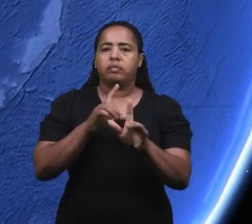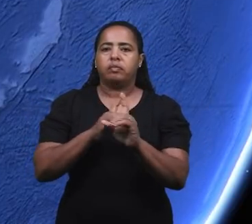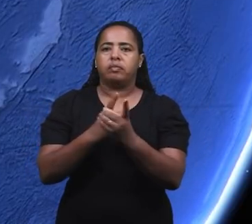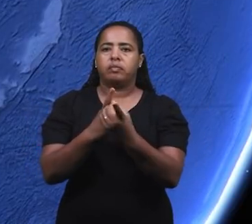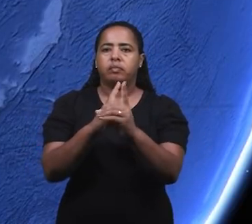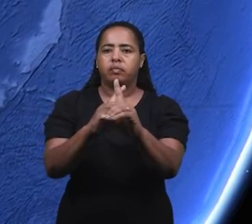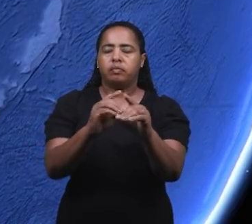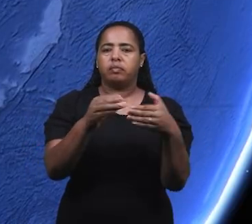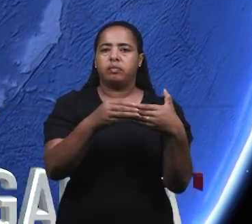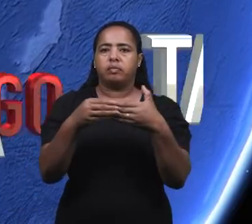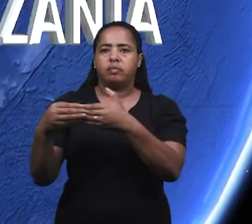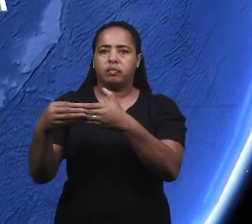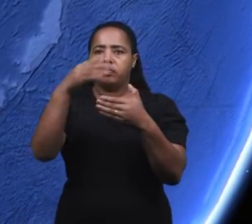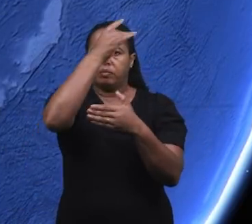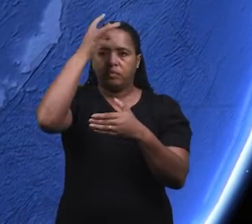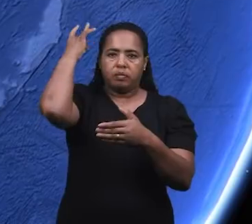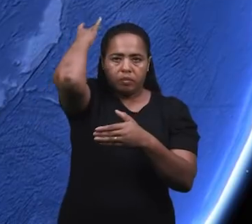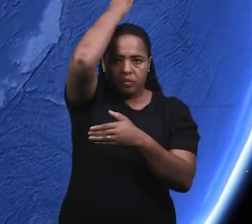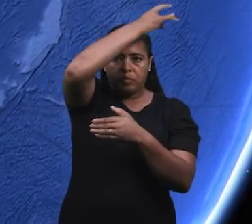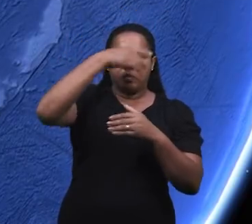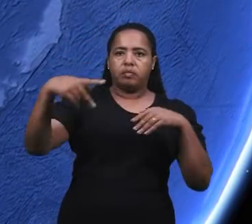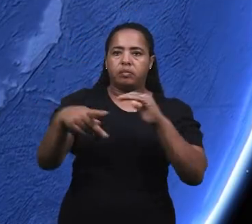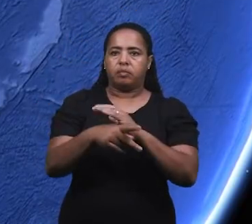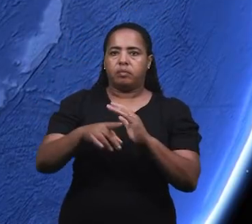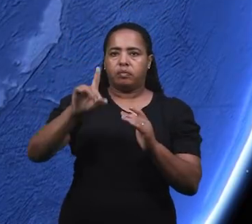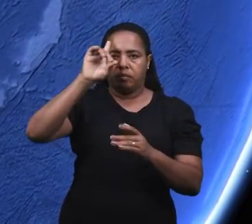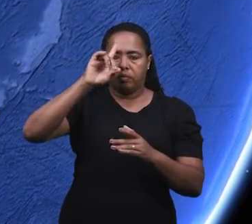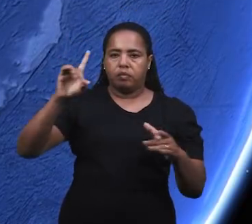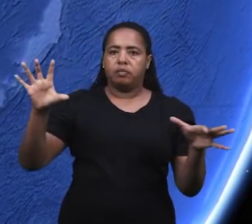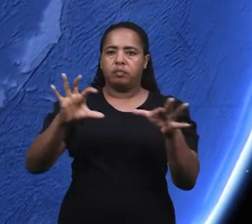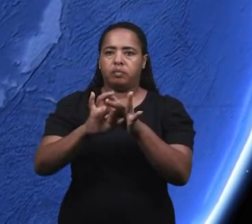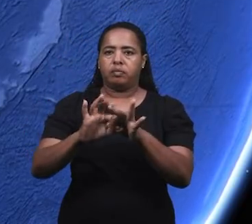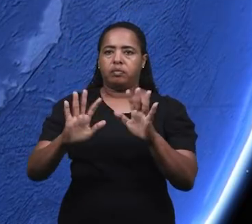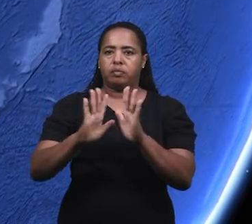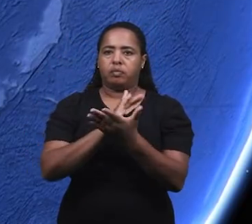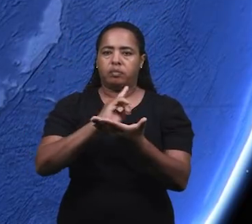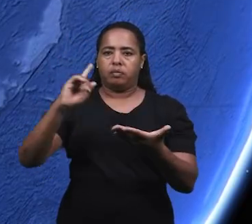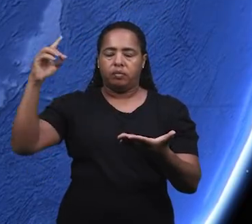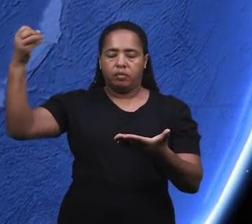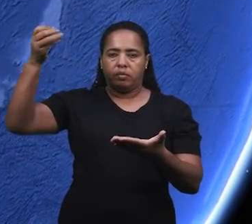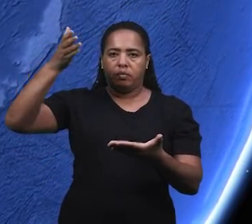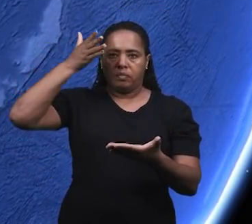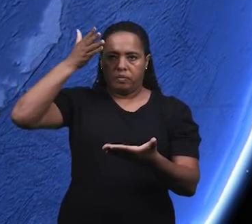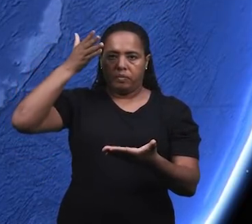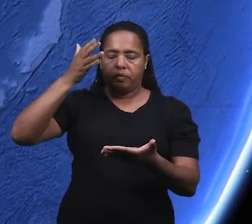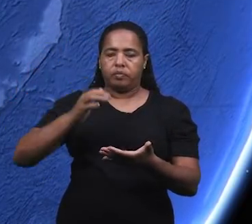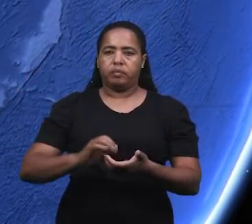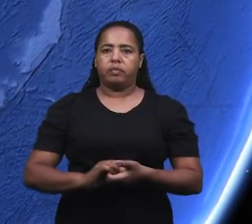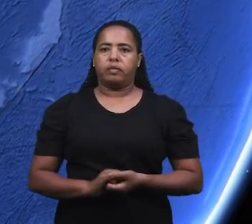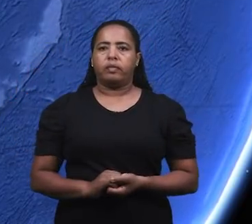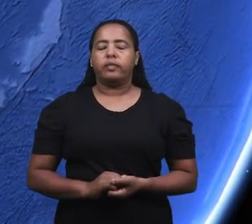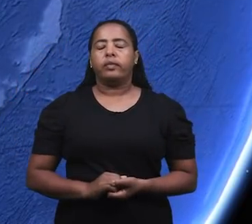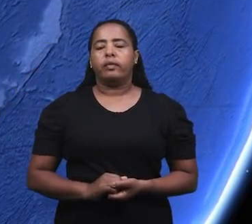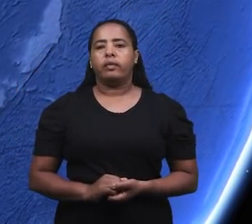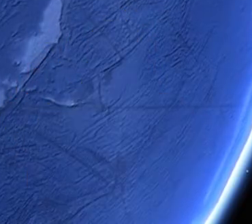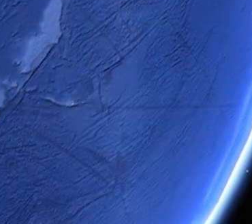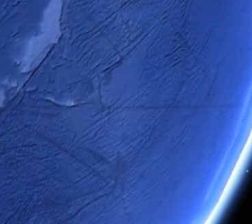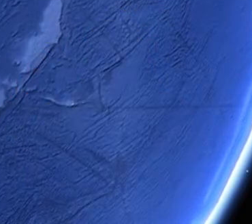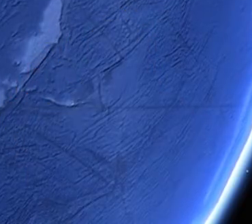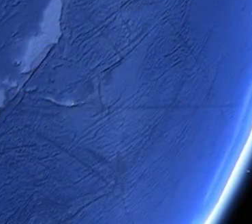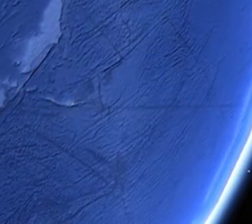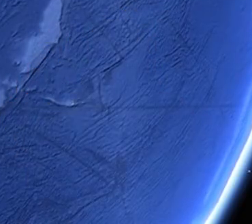pela direção do Espírito Santo de Deus e unidas pela Palavra Viva.